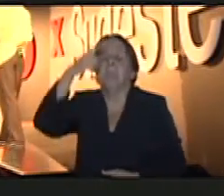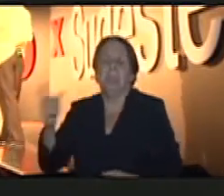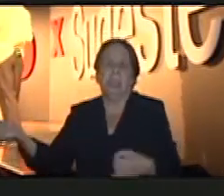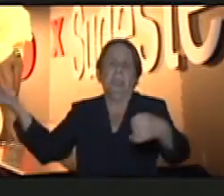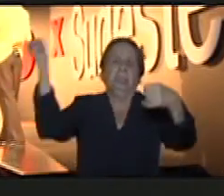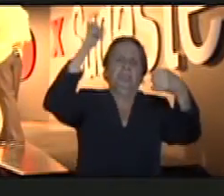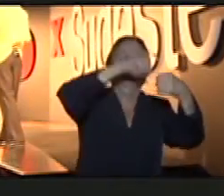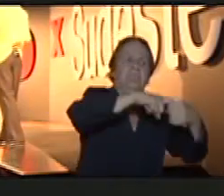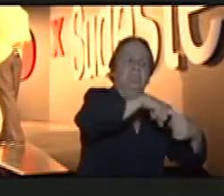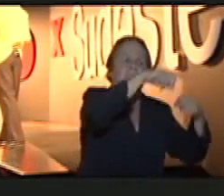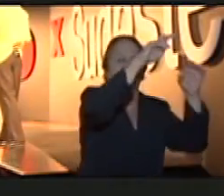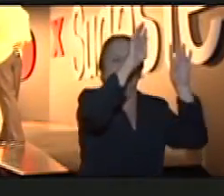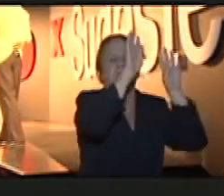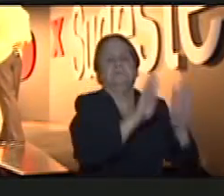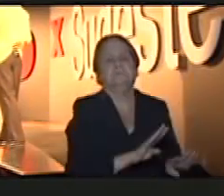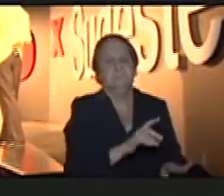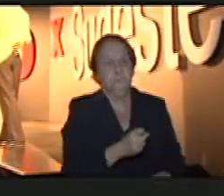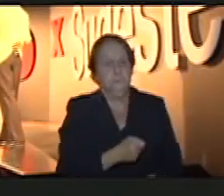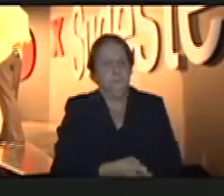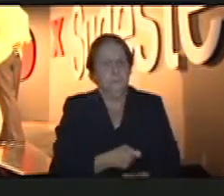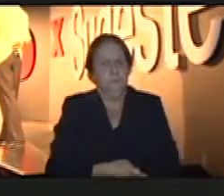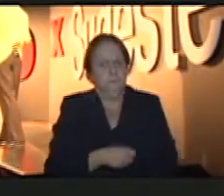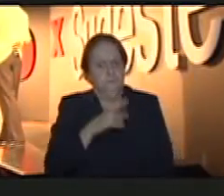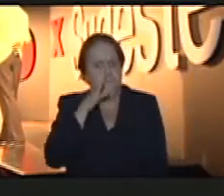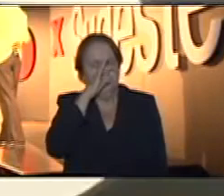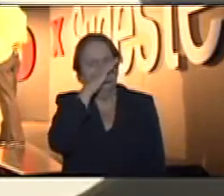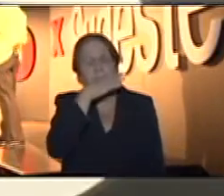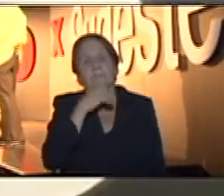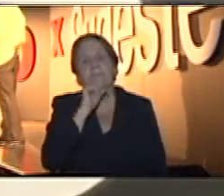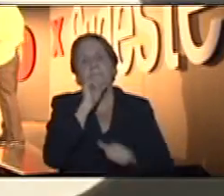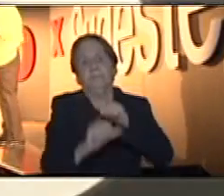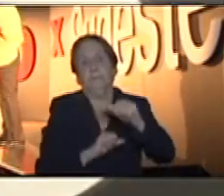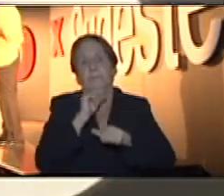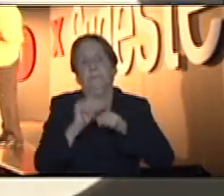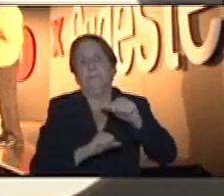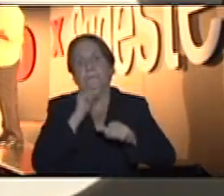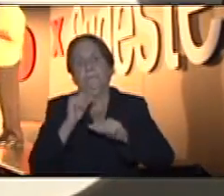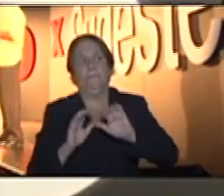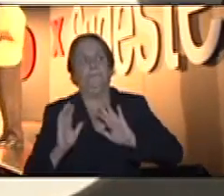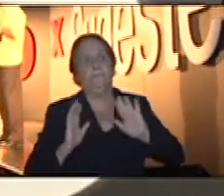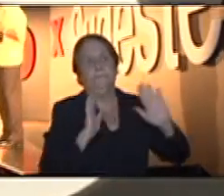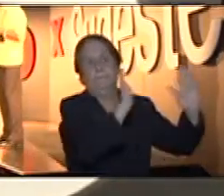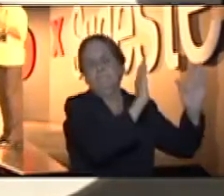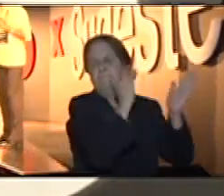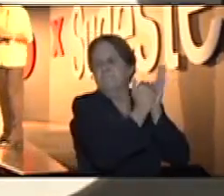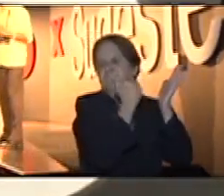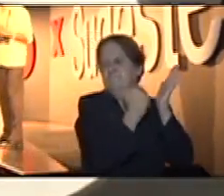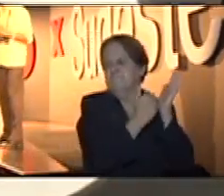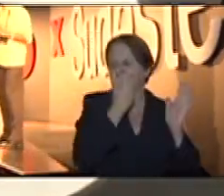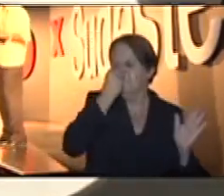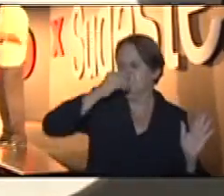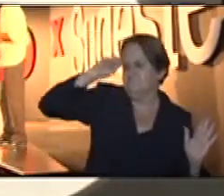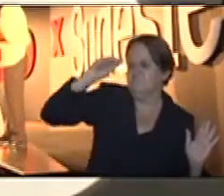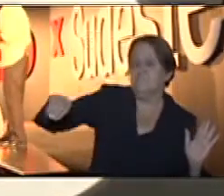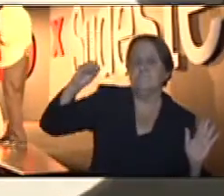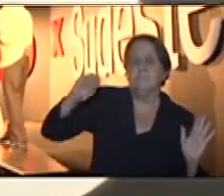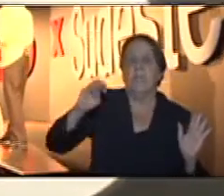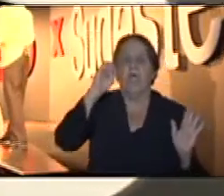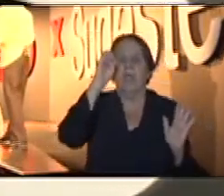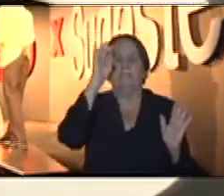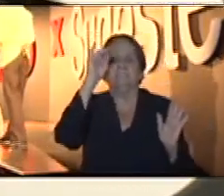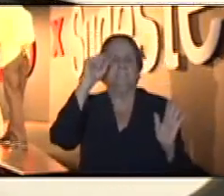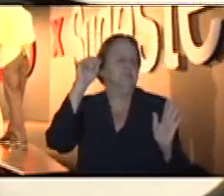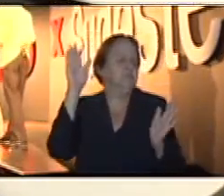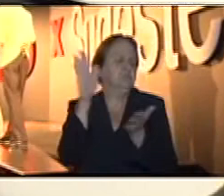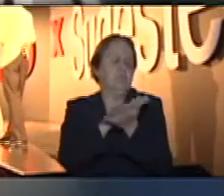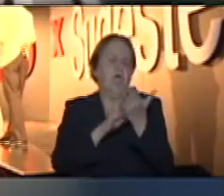voltam mais duros mais pesados mais nocivos às normas mais sem éticas porque que poucos